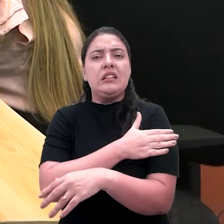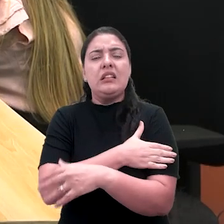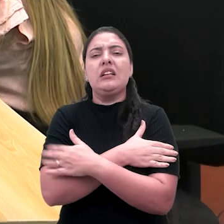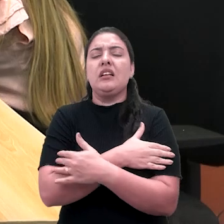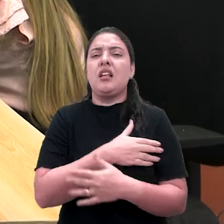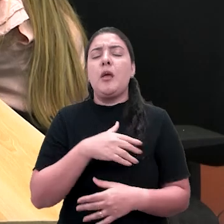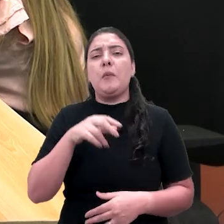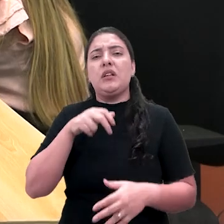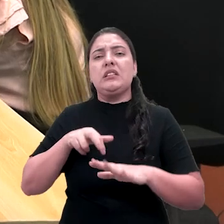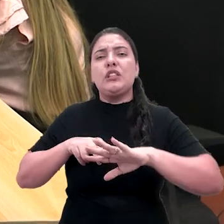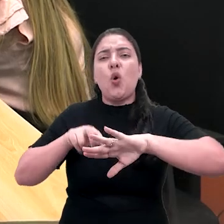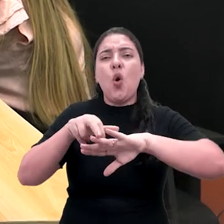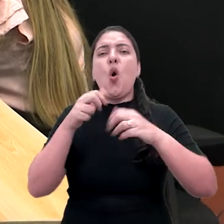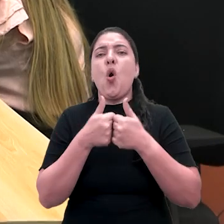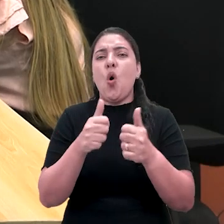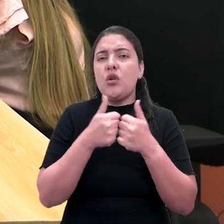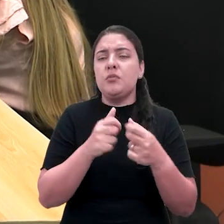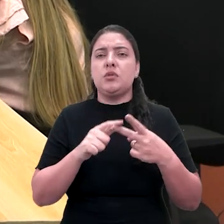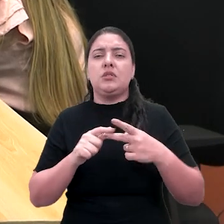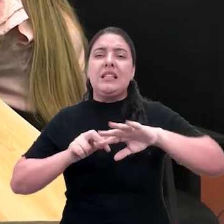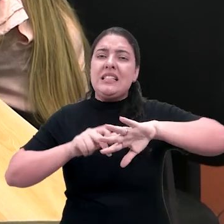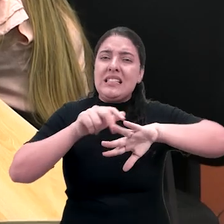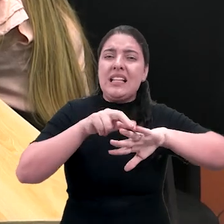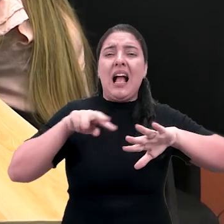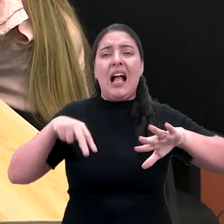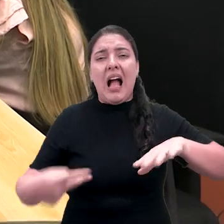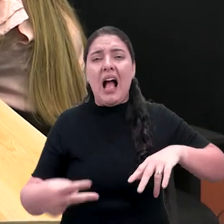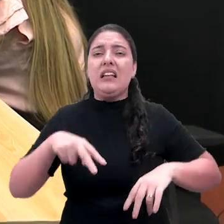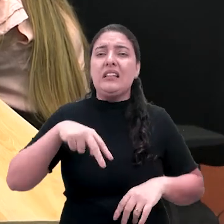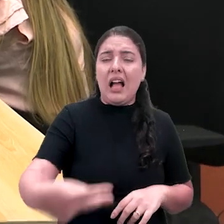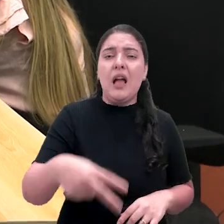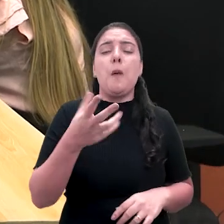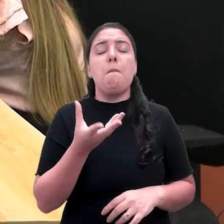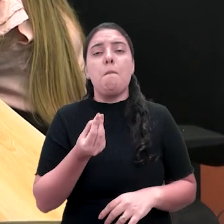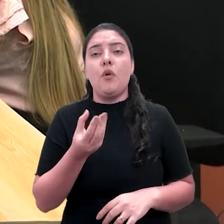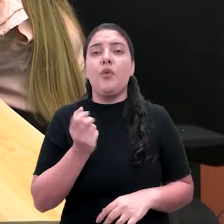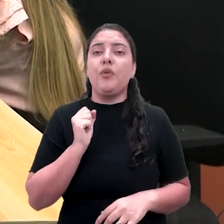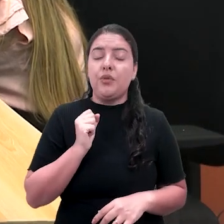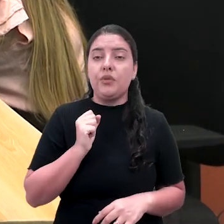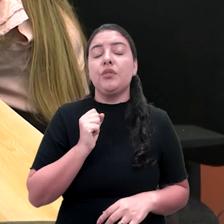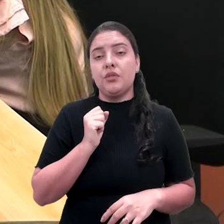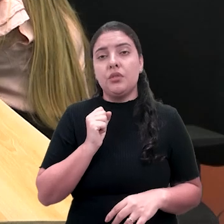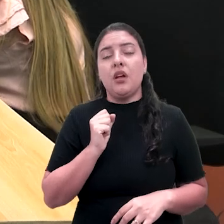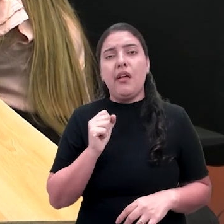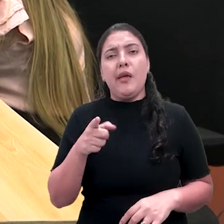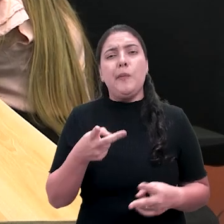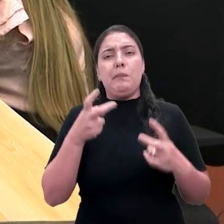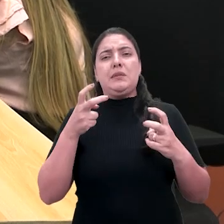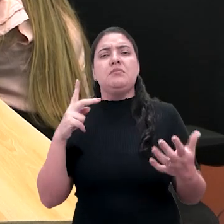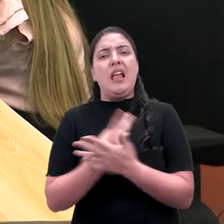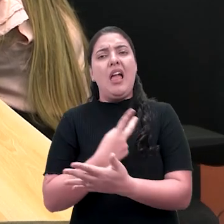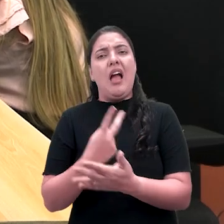no ônibus, tinha dificuldade de subir escada, caía o tempo todo. Realmente era uma coisa de errado mesmo. Então, era algo errado. A